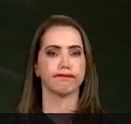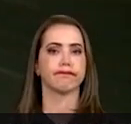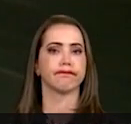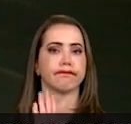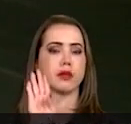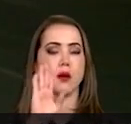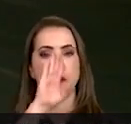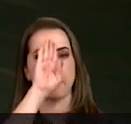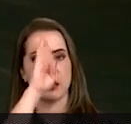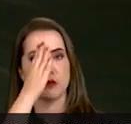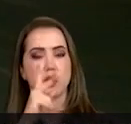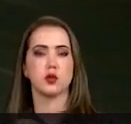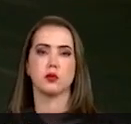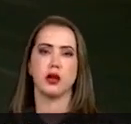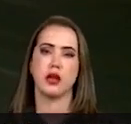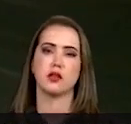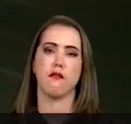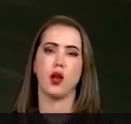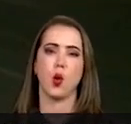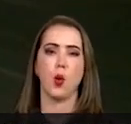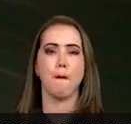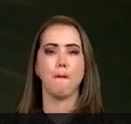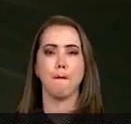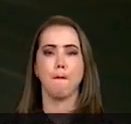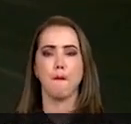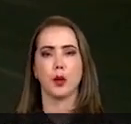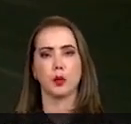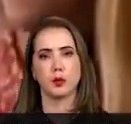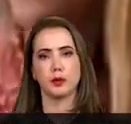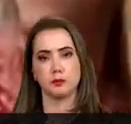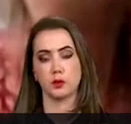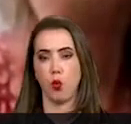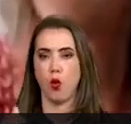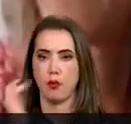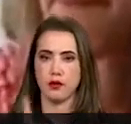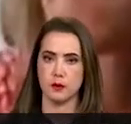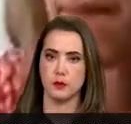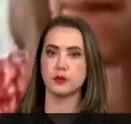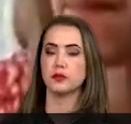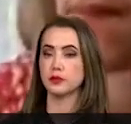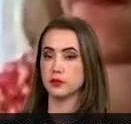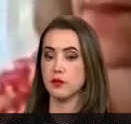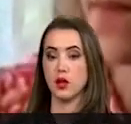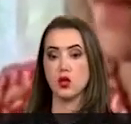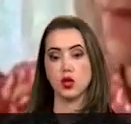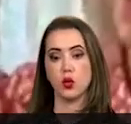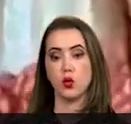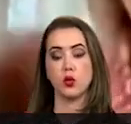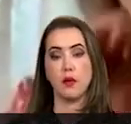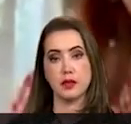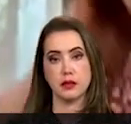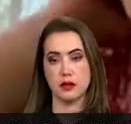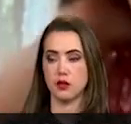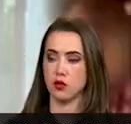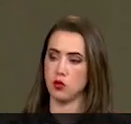aumentar, principalmente em países de baixa e média renda, como o Brasil. Por isso, de acordo com a pesquisadora da